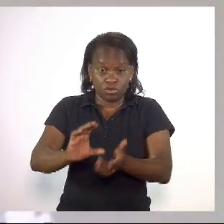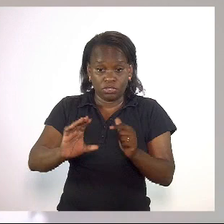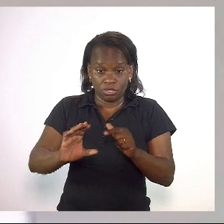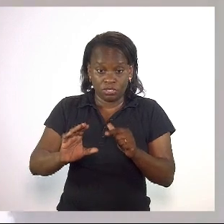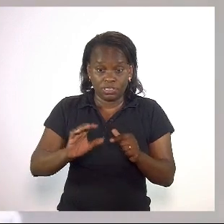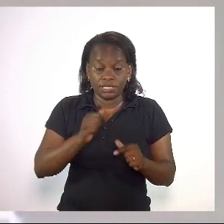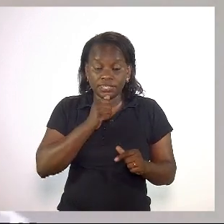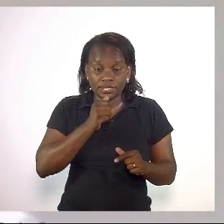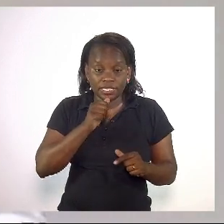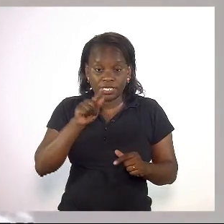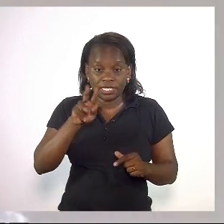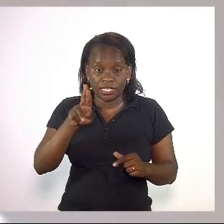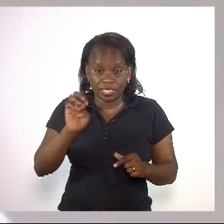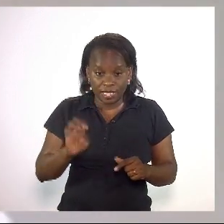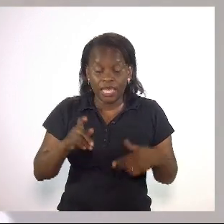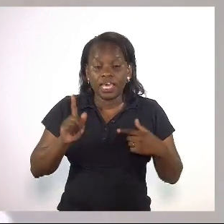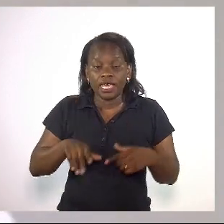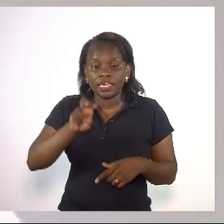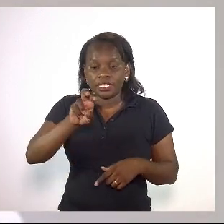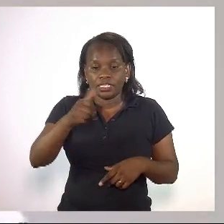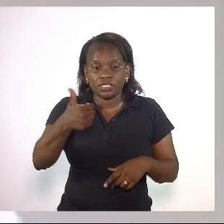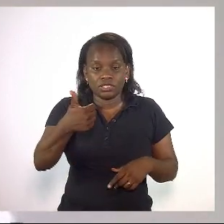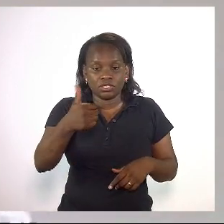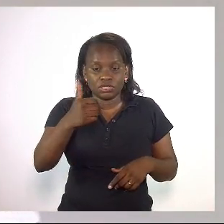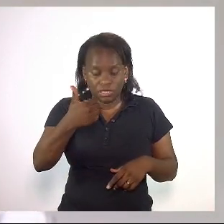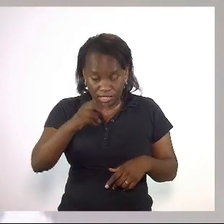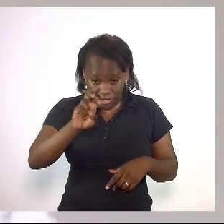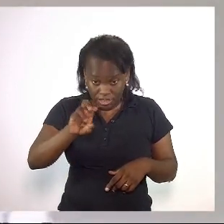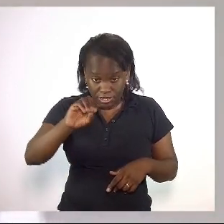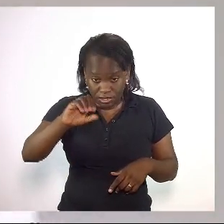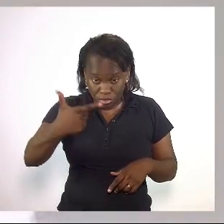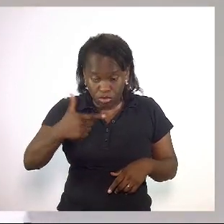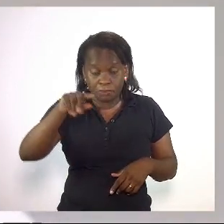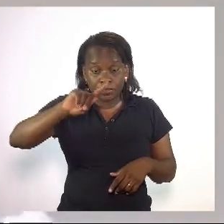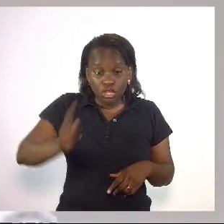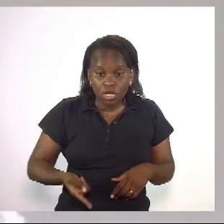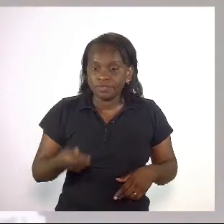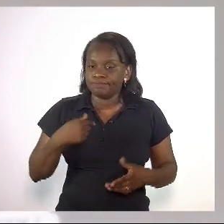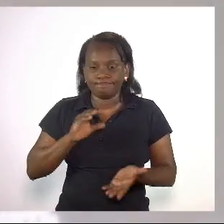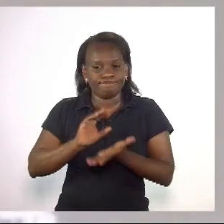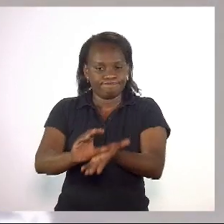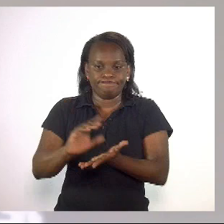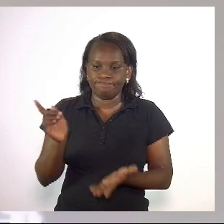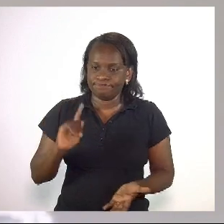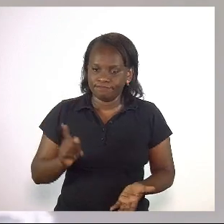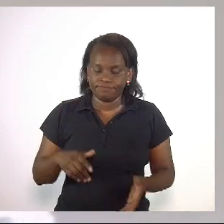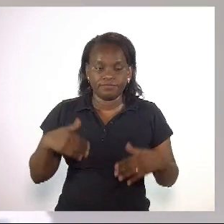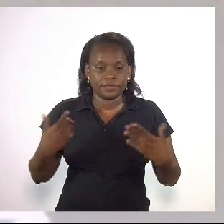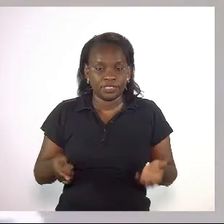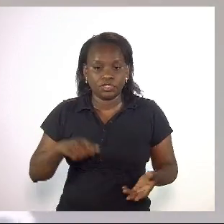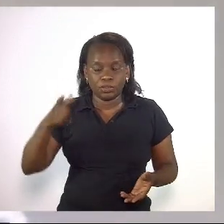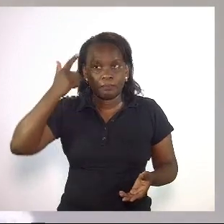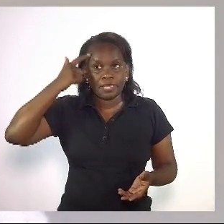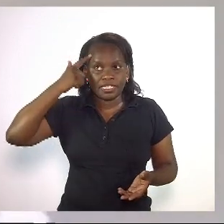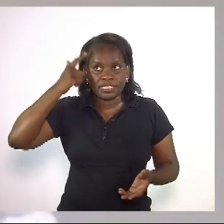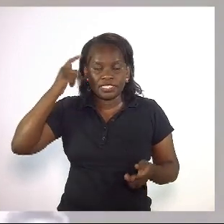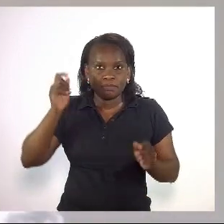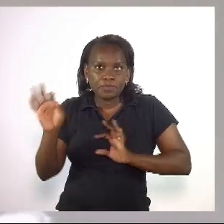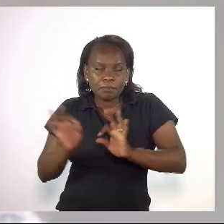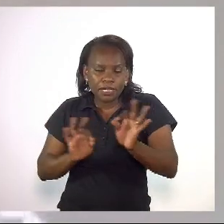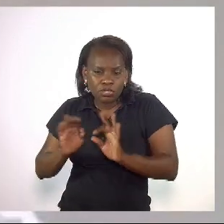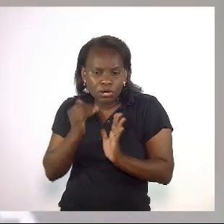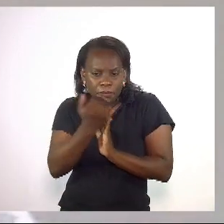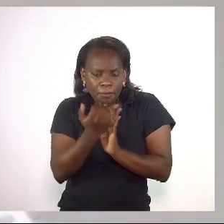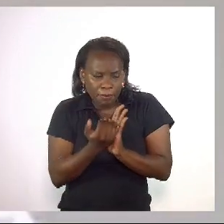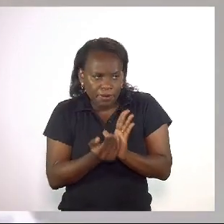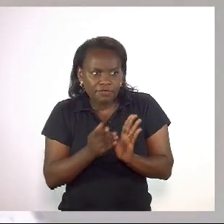DRE, que era de 502 milhões, não foi aplicado. No entanto, o valor que nós imaginávamos e que nós planejamos no